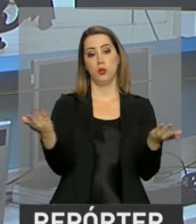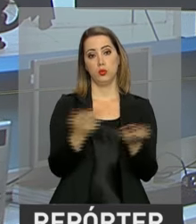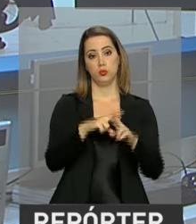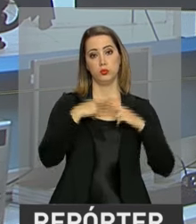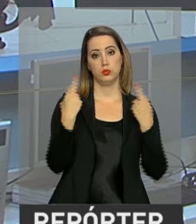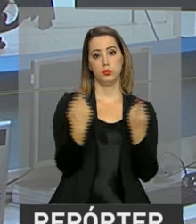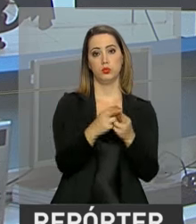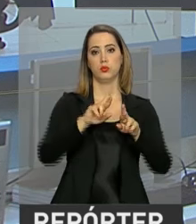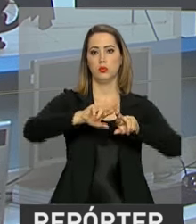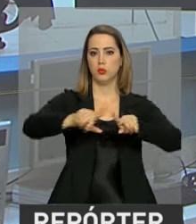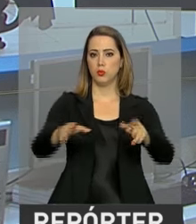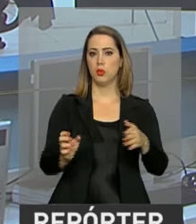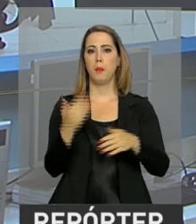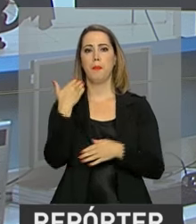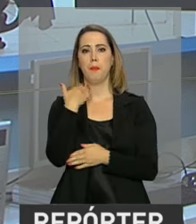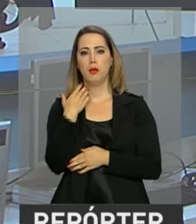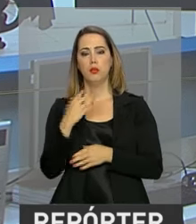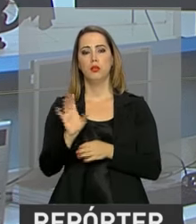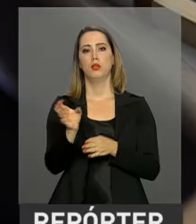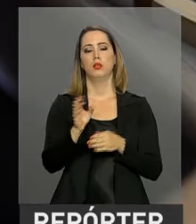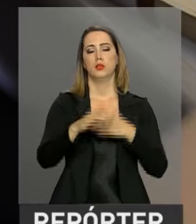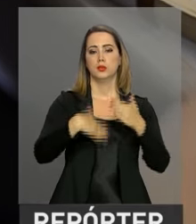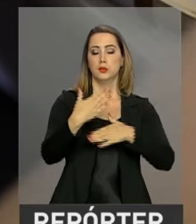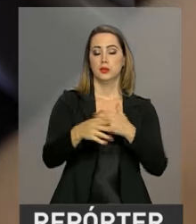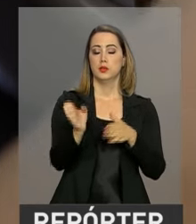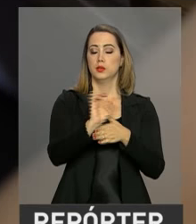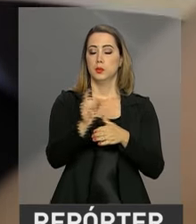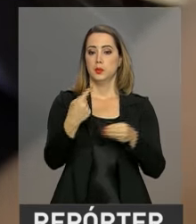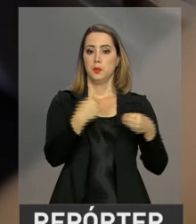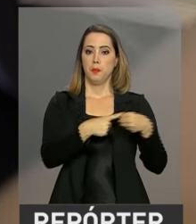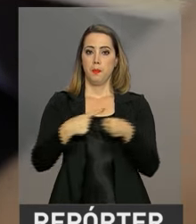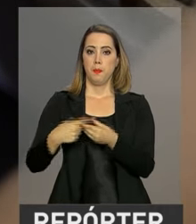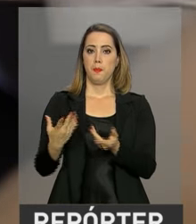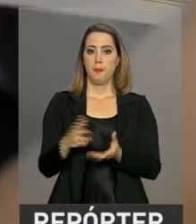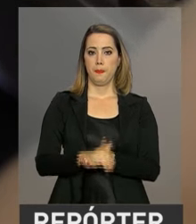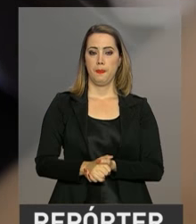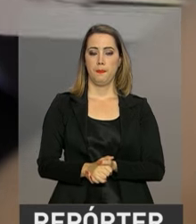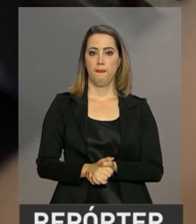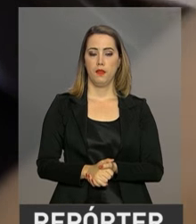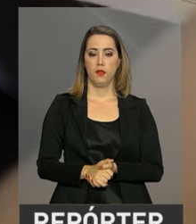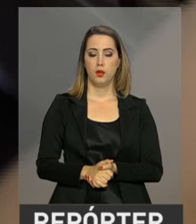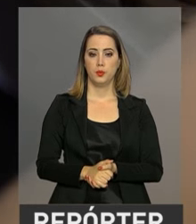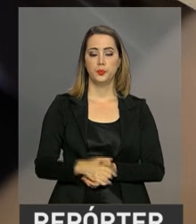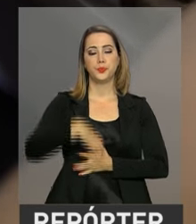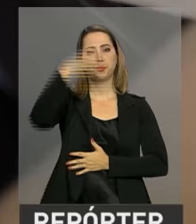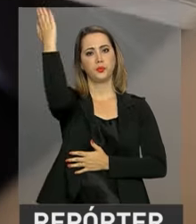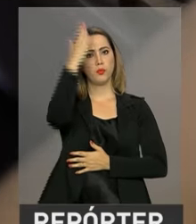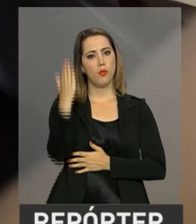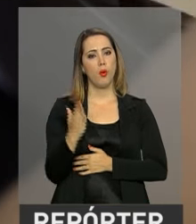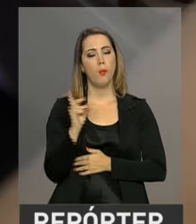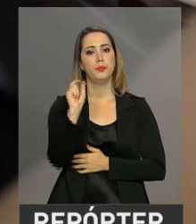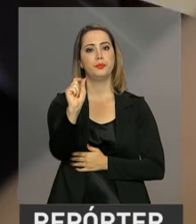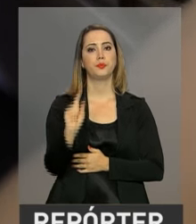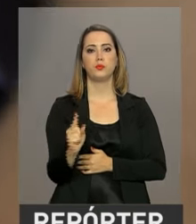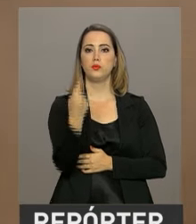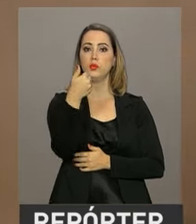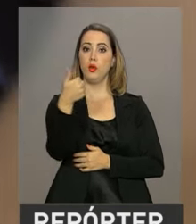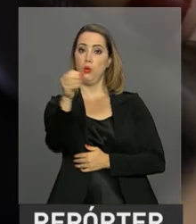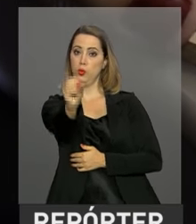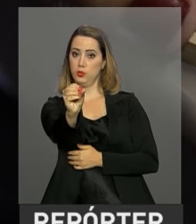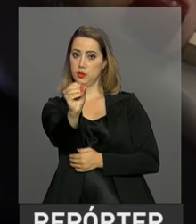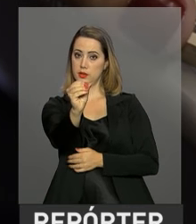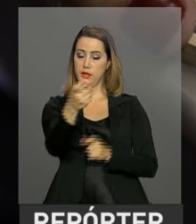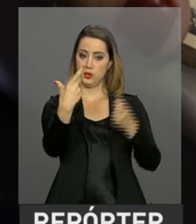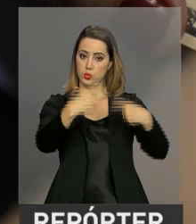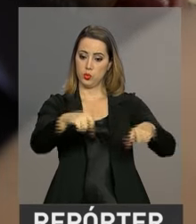desenvolvimento, estados e municípios. Foi o Brasil foi um dos 10 principais destinos de investimento estrangeiro